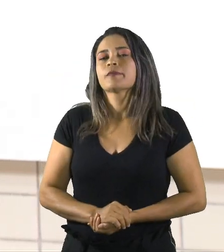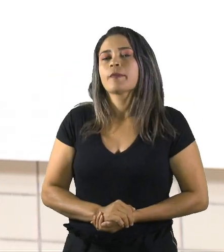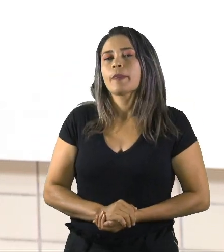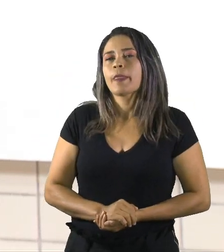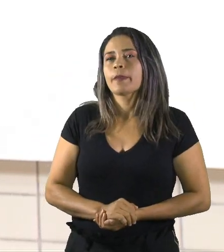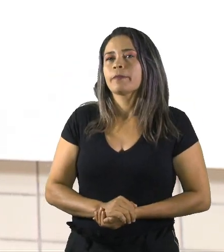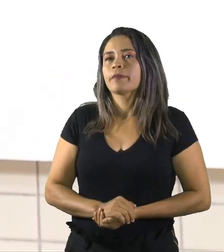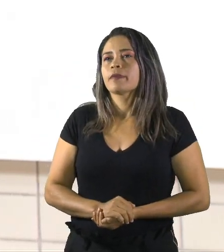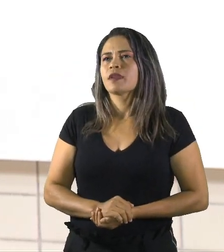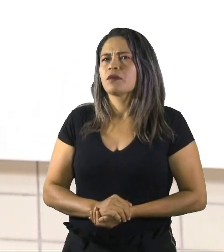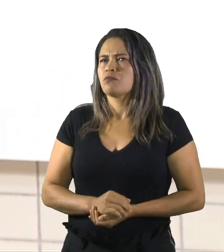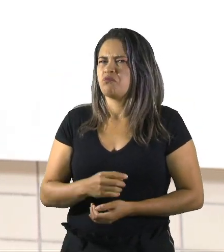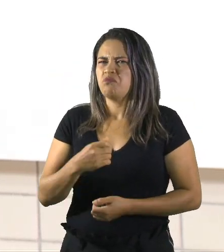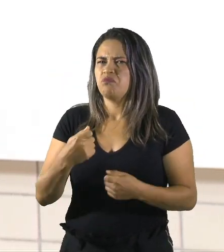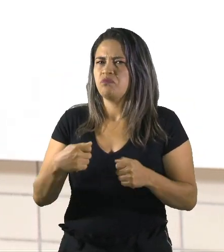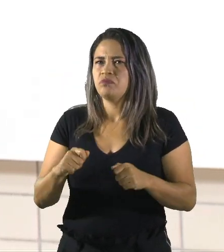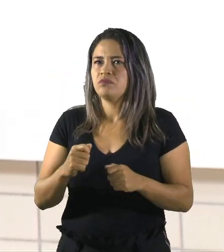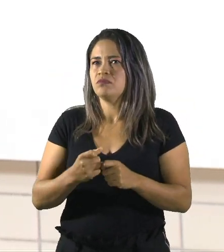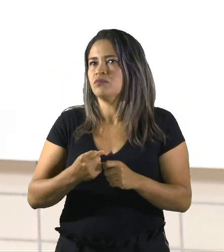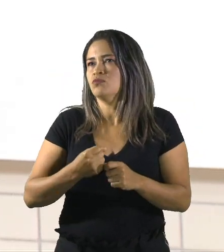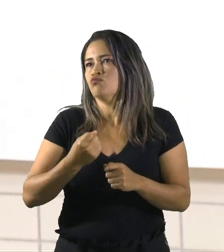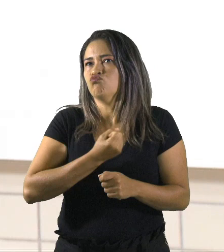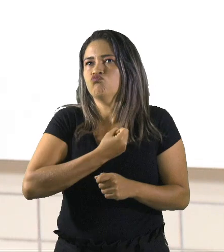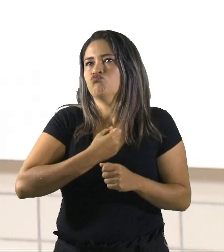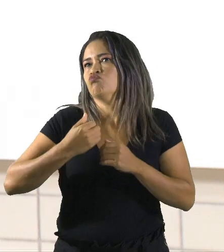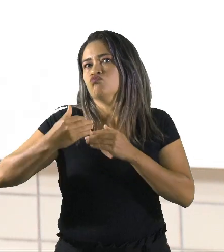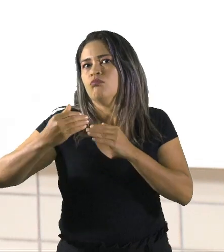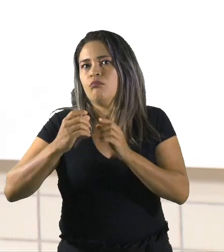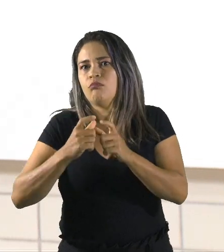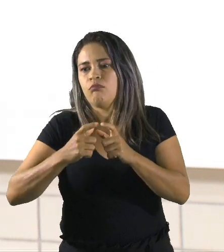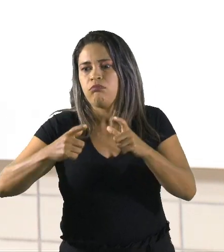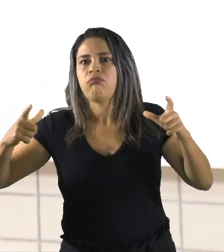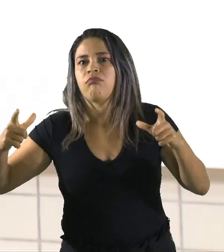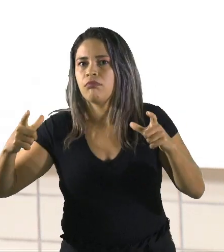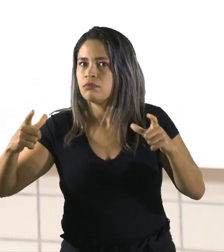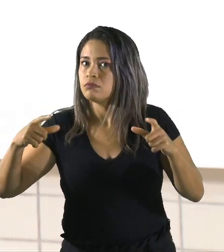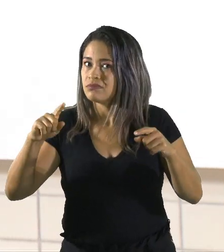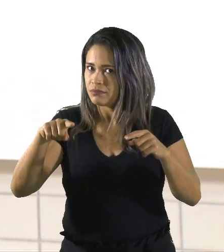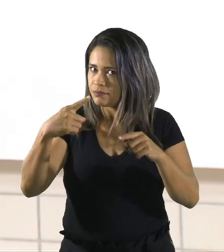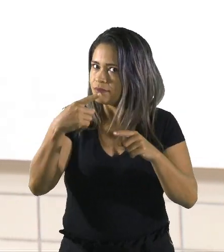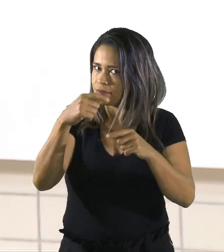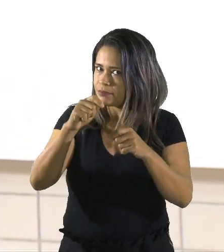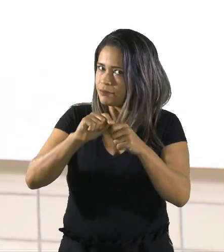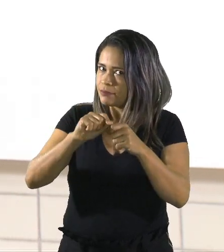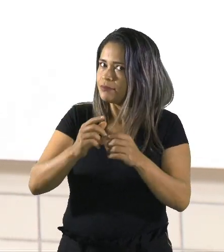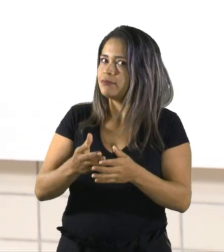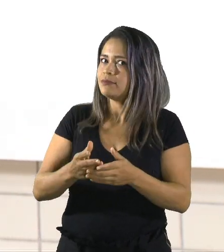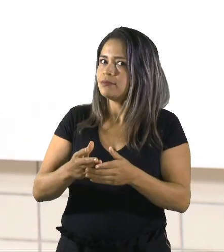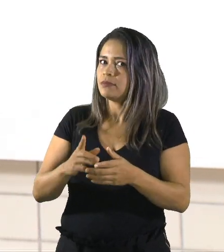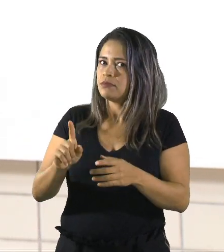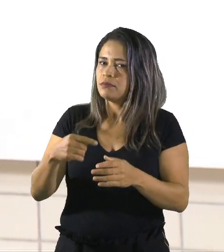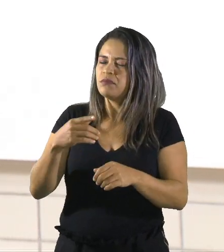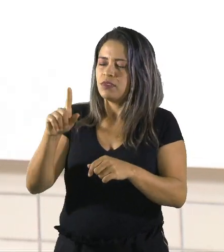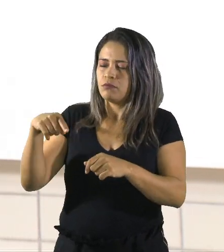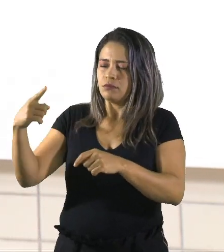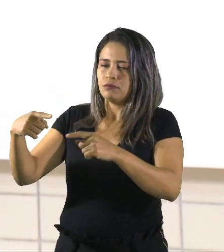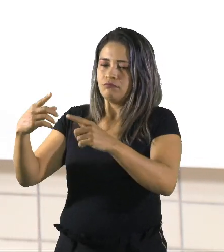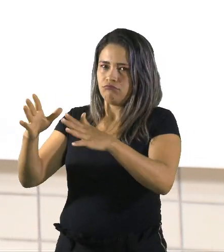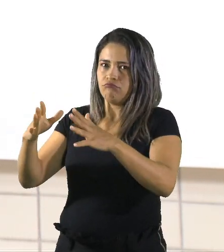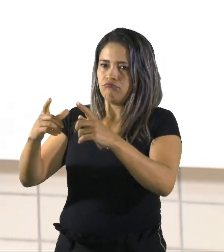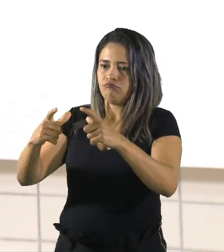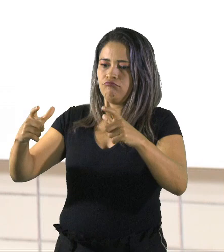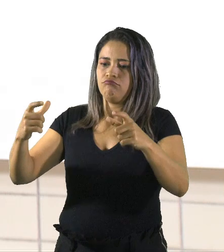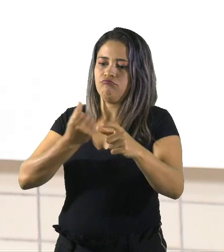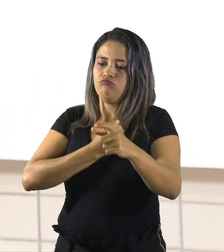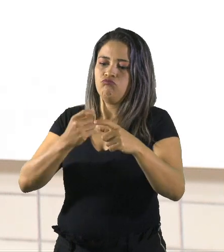Que não seja muito grande, porque você vai ter que fazer operações com eles, tá ok? Mas depois, quando você tiver prático nisso, você vai poder fazer com